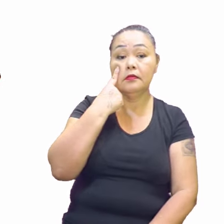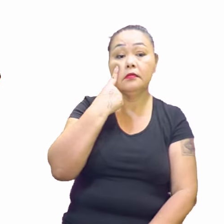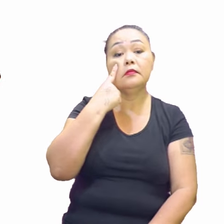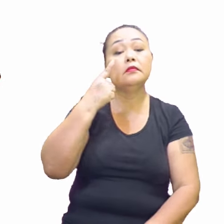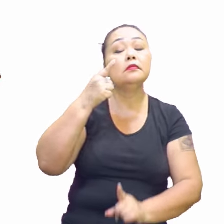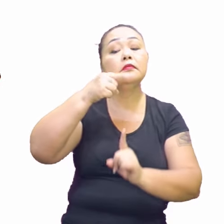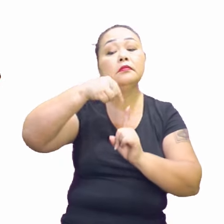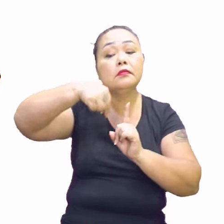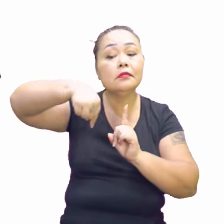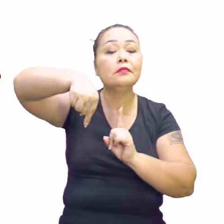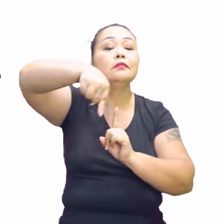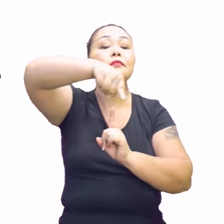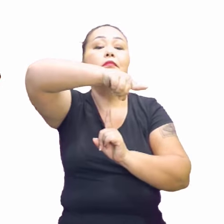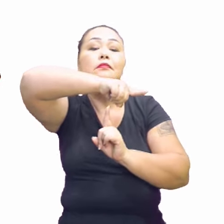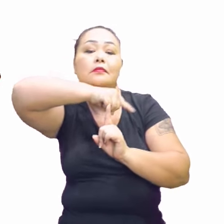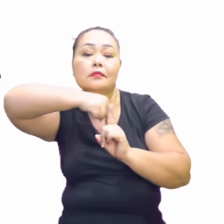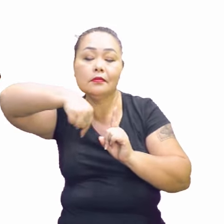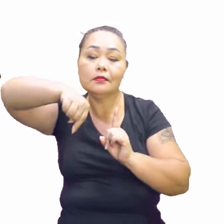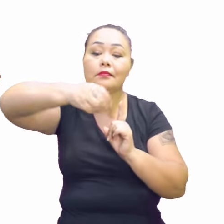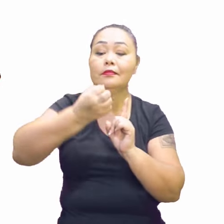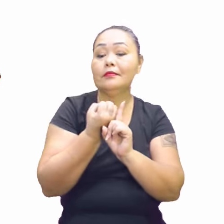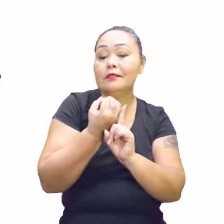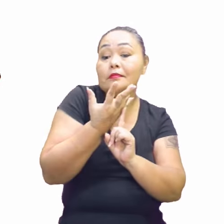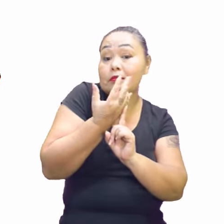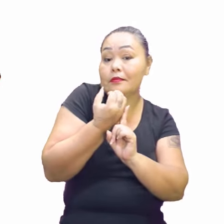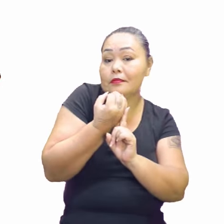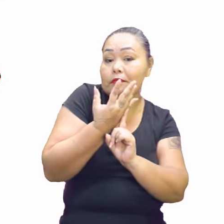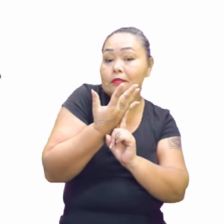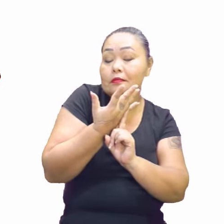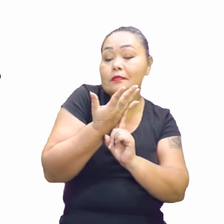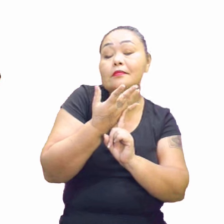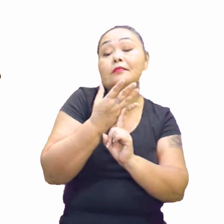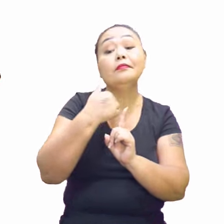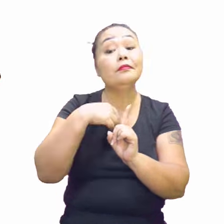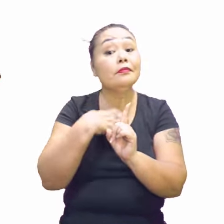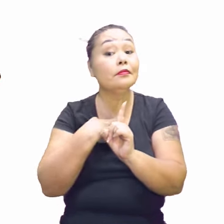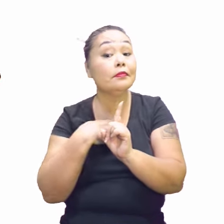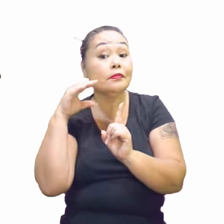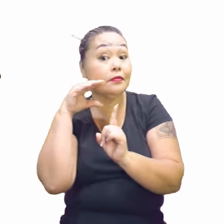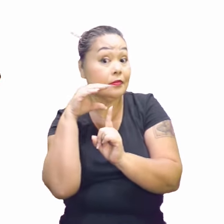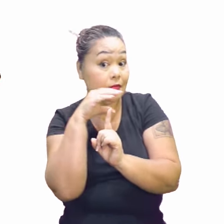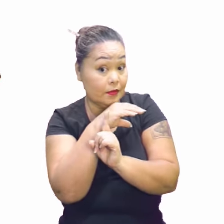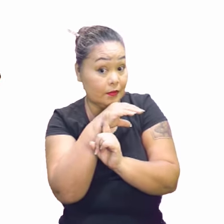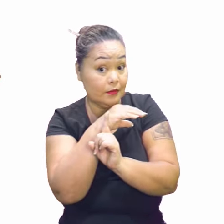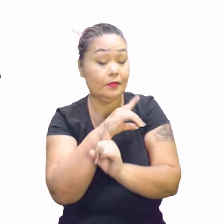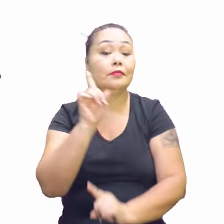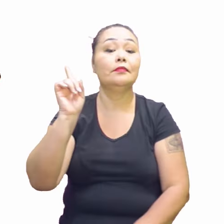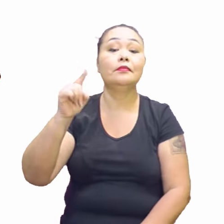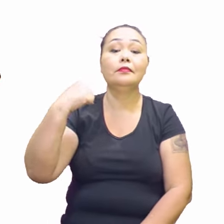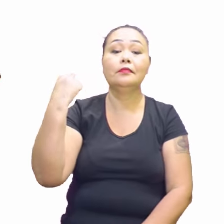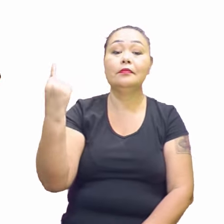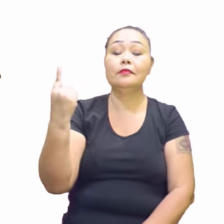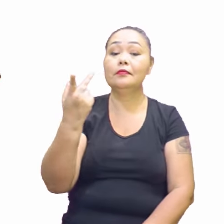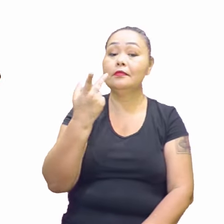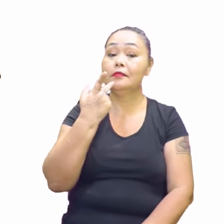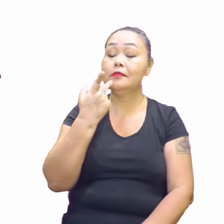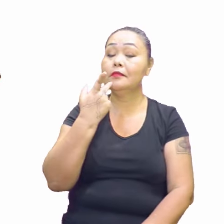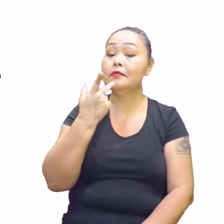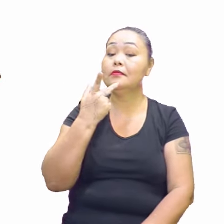Fica dando volta em volta da lâmpada para se esquentar. Então percebam que aqui nós temos